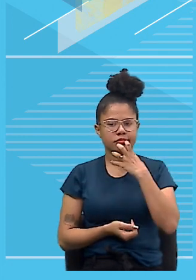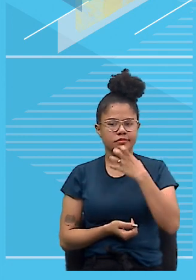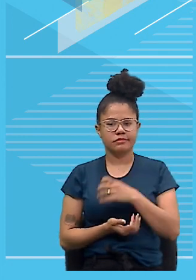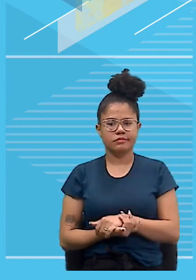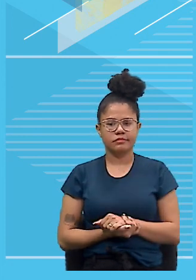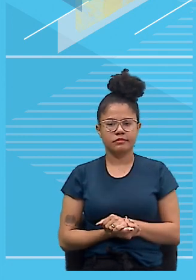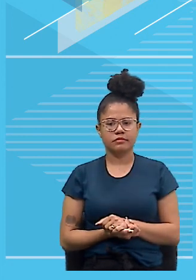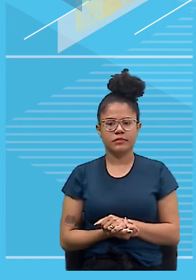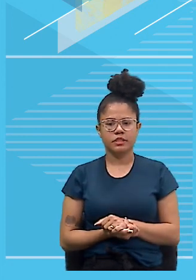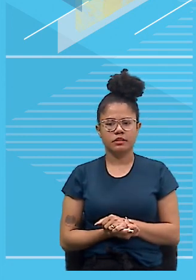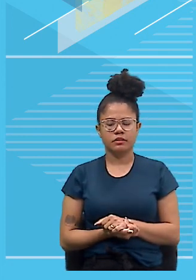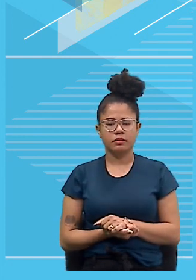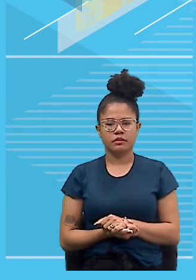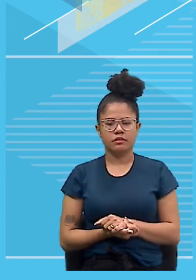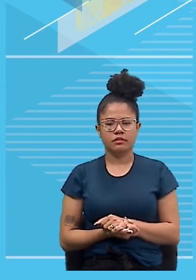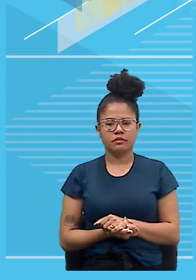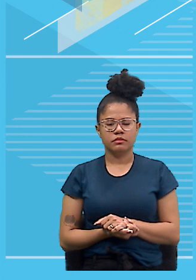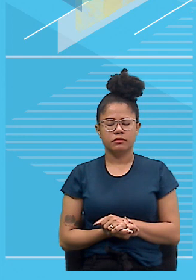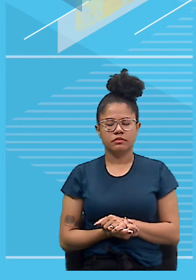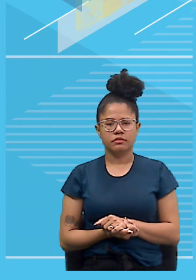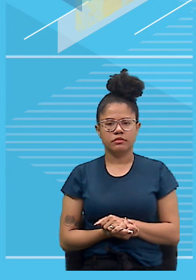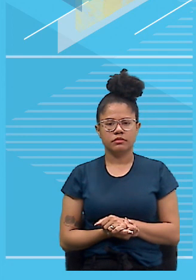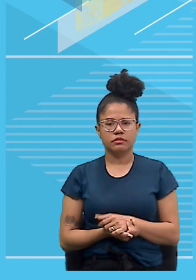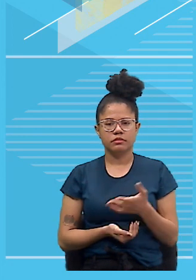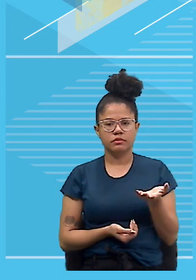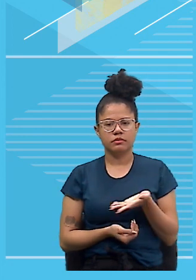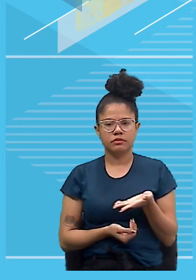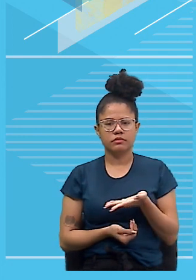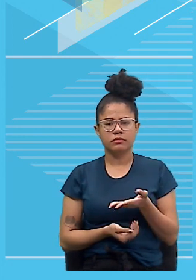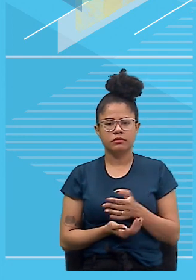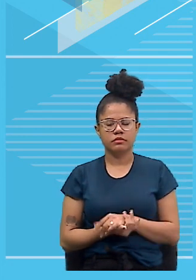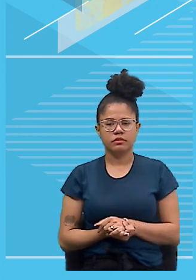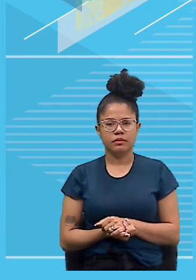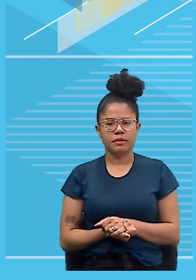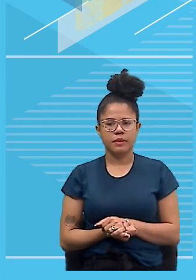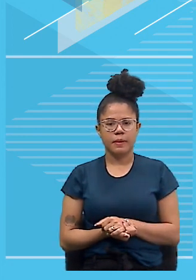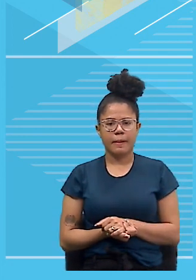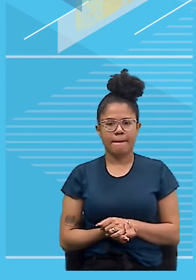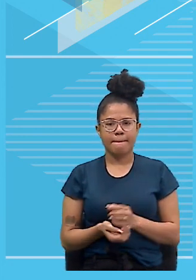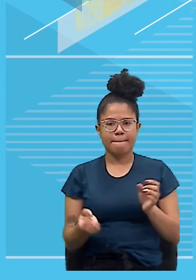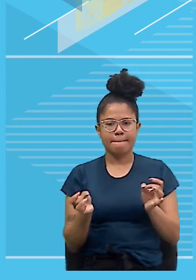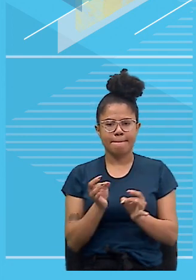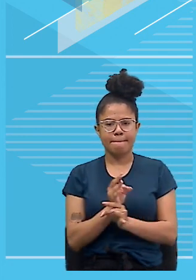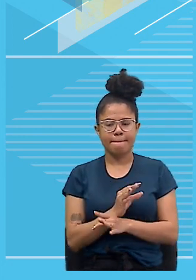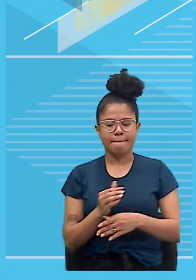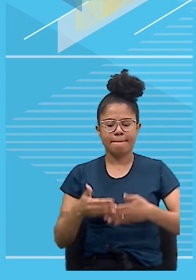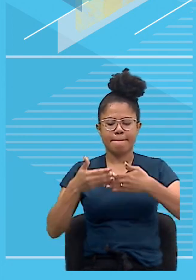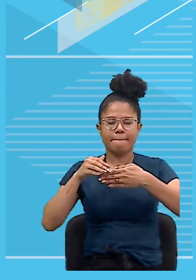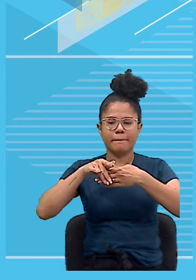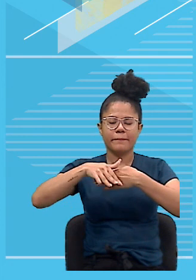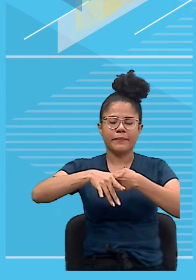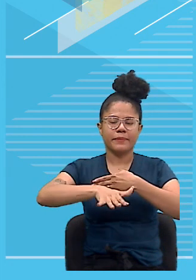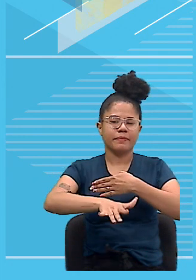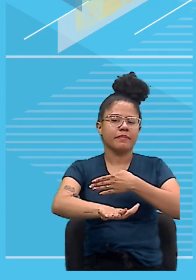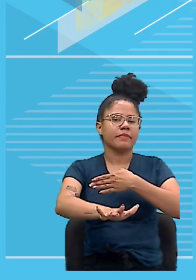tenso E aí galerinha acabaram com a barragem lá em Miguel Leão